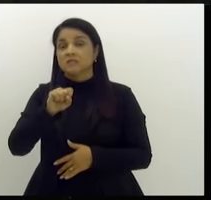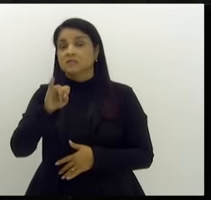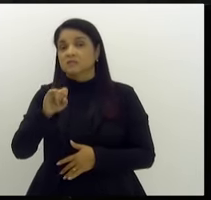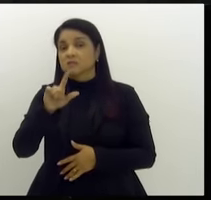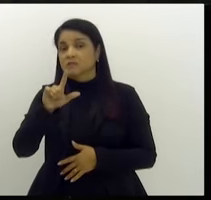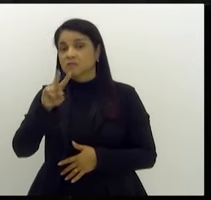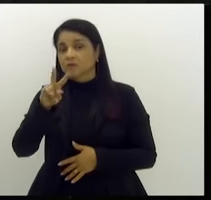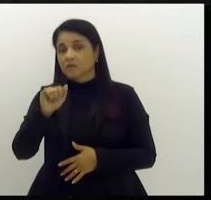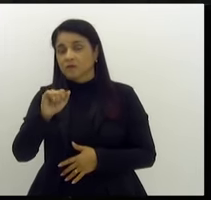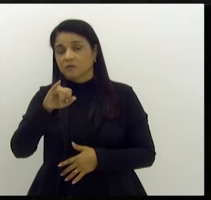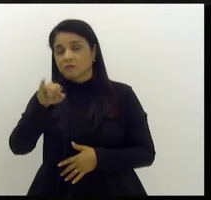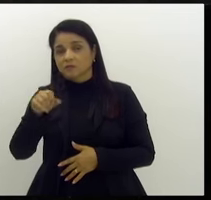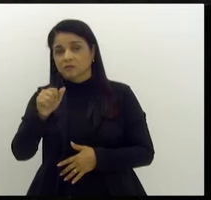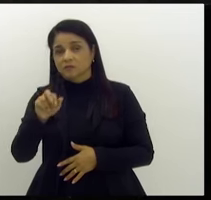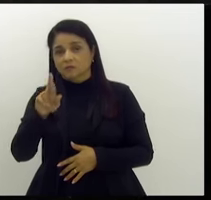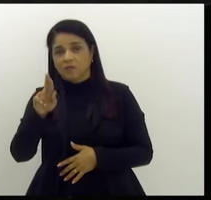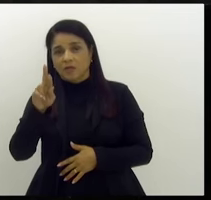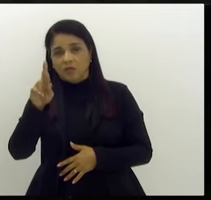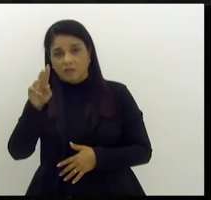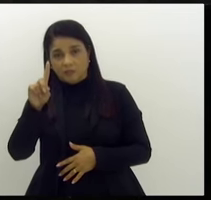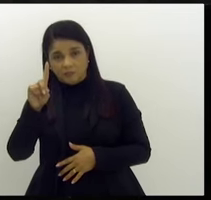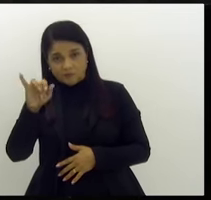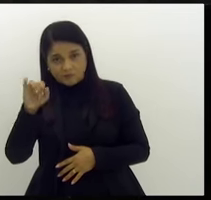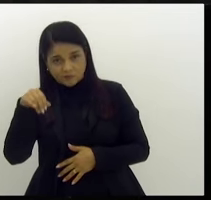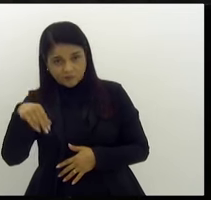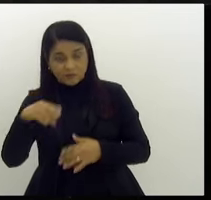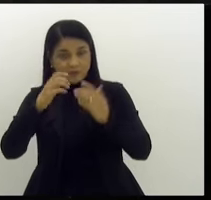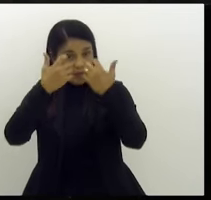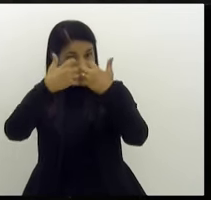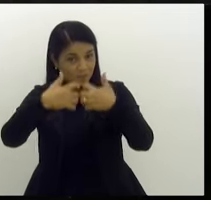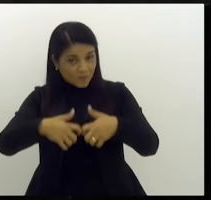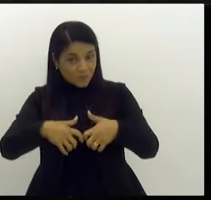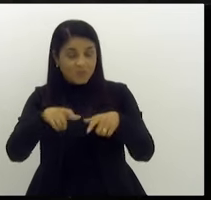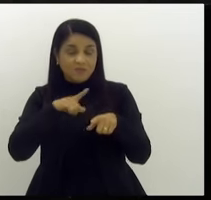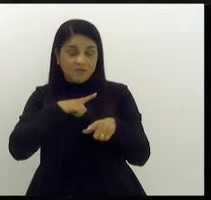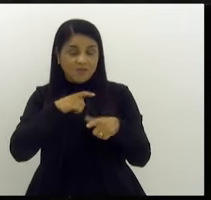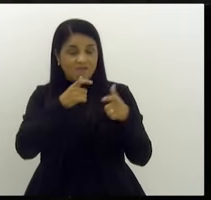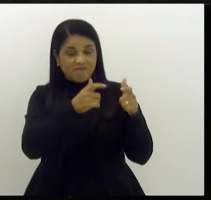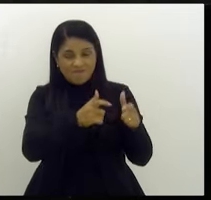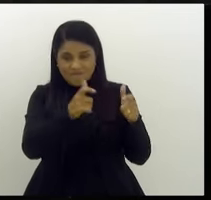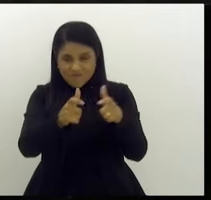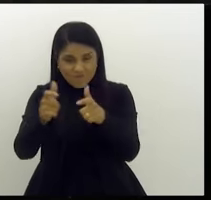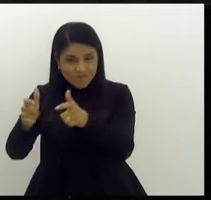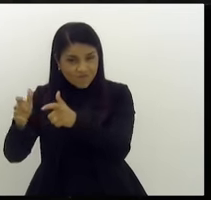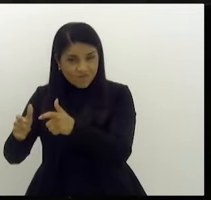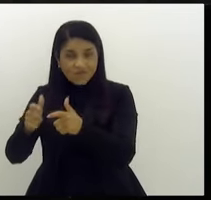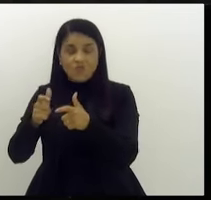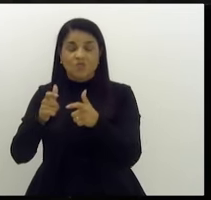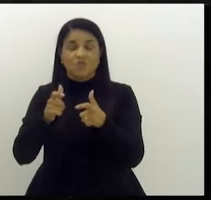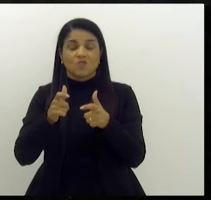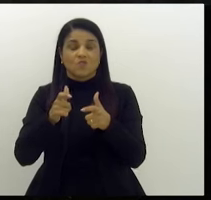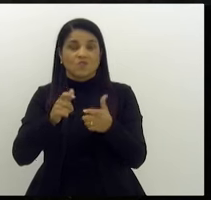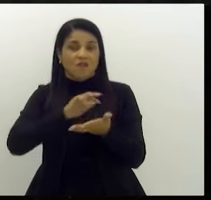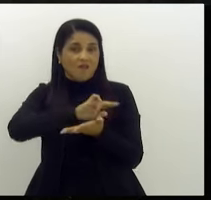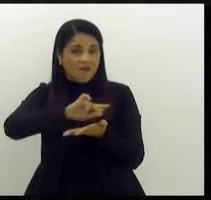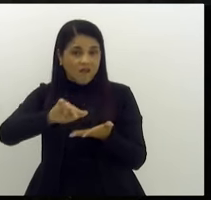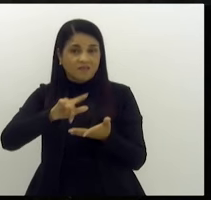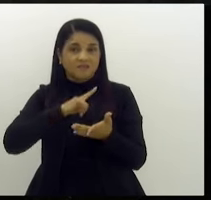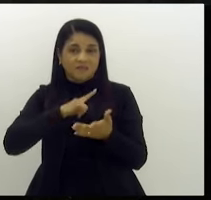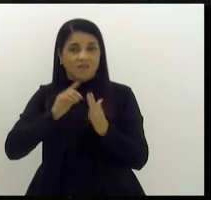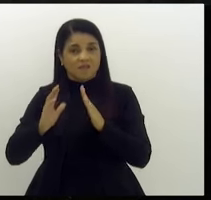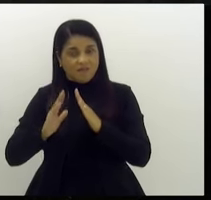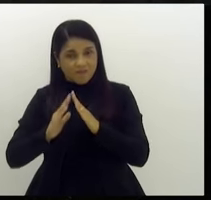ocupação na região de Teresópolis a nossa região serrana enfim diversas ocupações que hoje vem a questão da